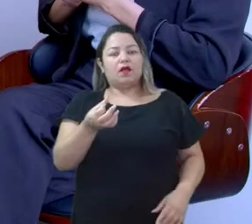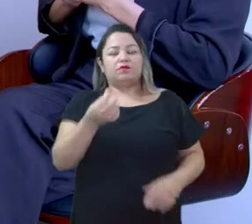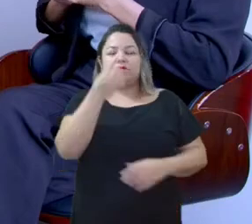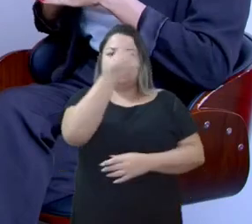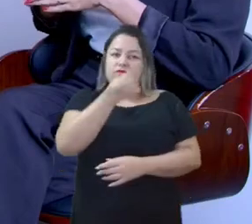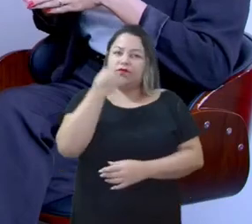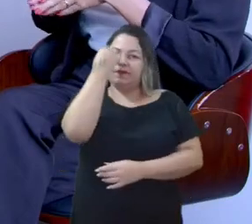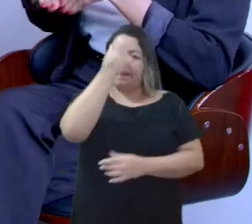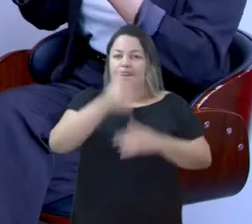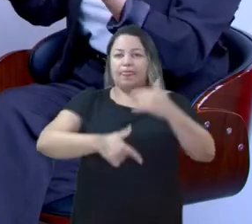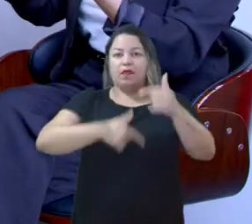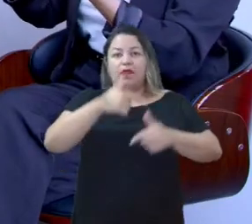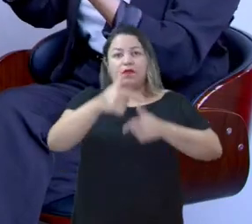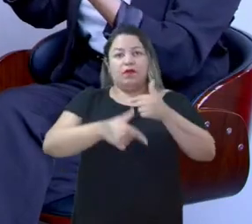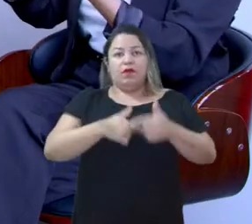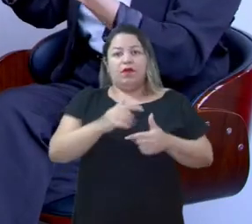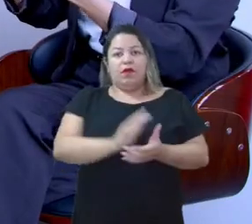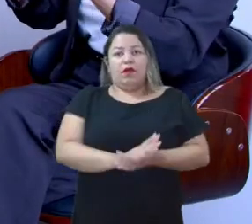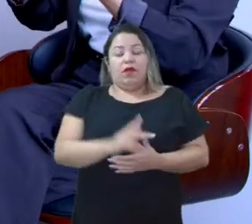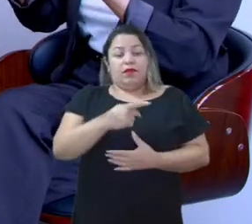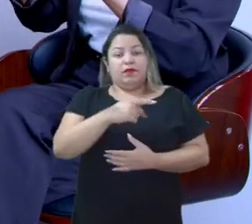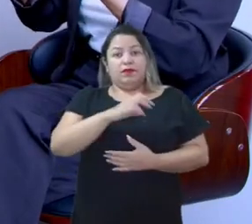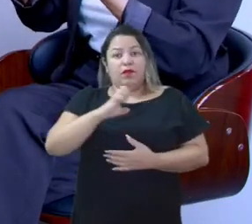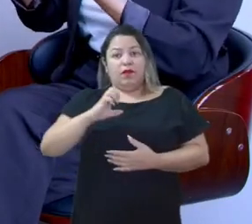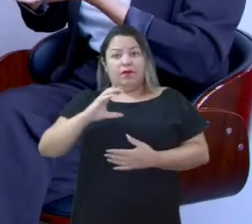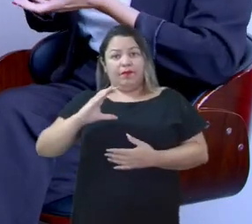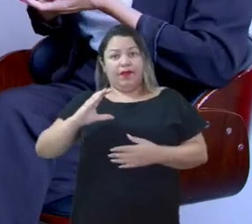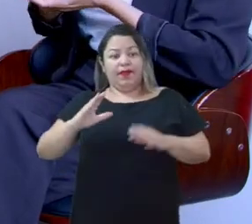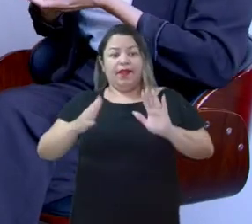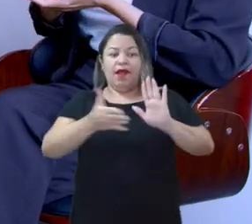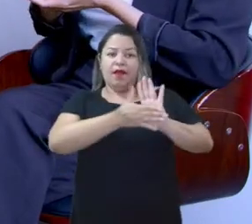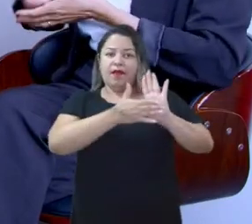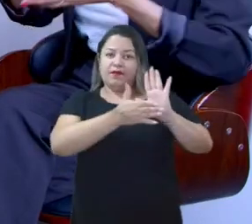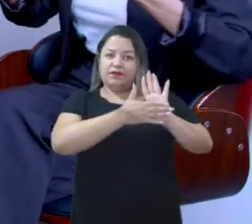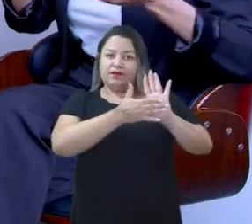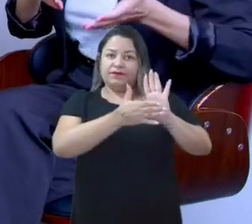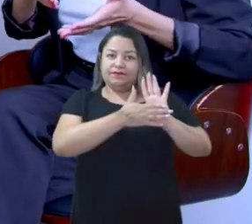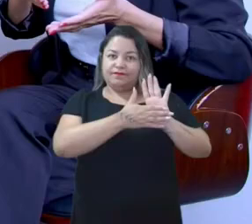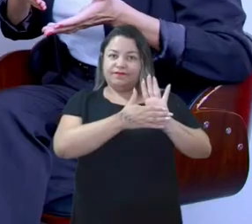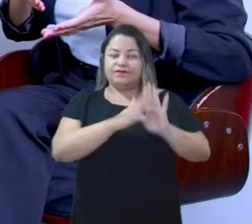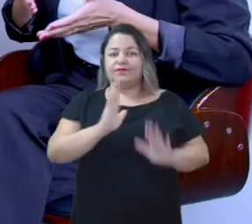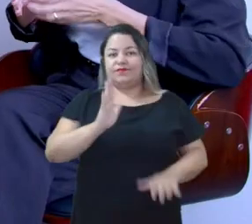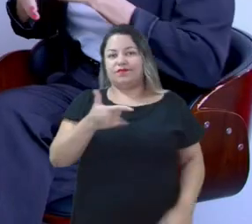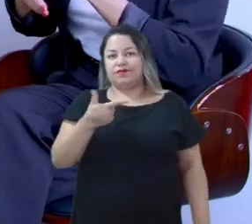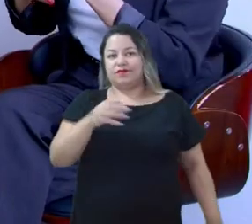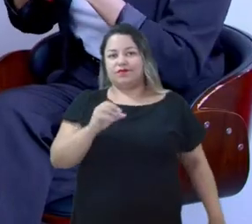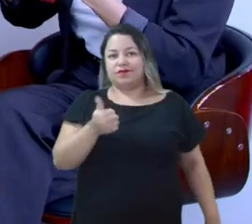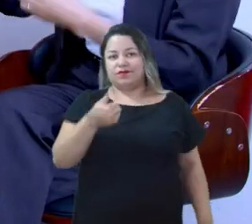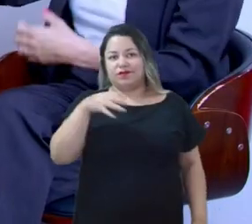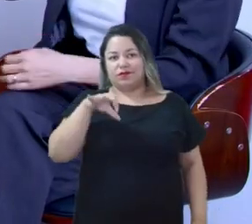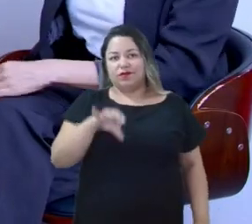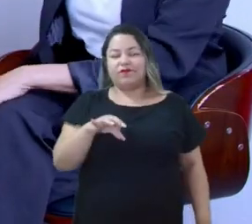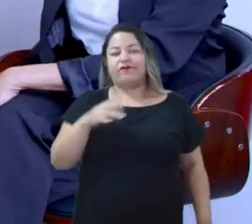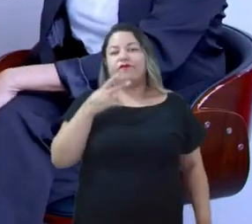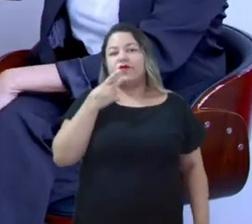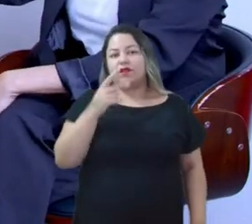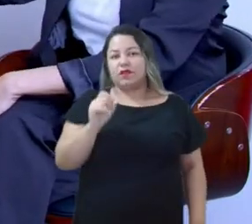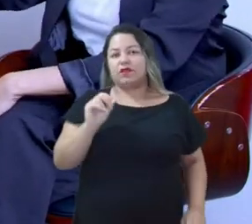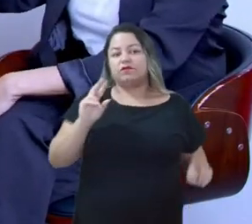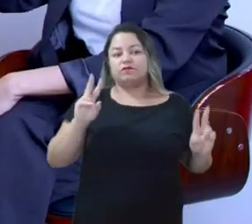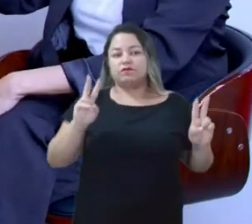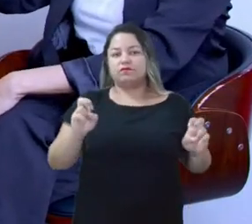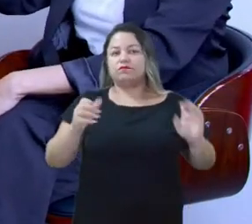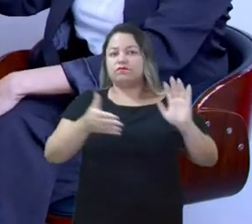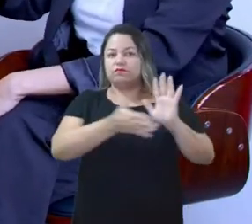trabalho do trabalhador. Essa PEC, que é uma proposta de emenda à Constituição, que já vem desde 2019, eu queria que o senhor falasse um pouco